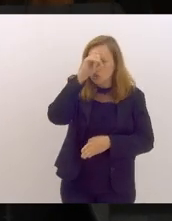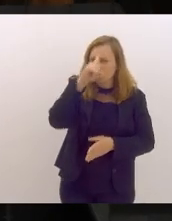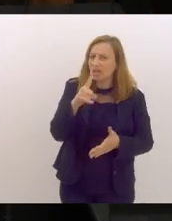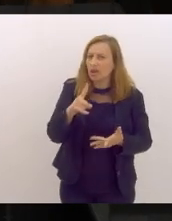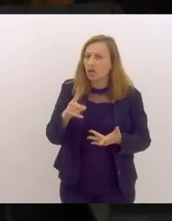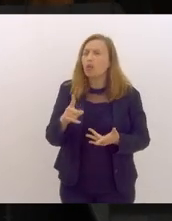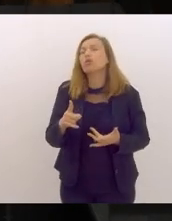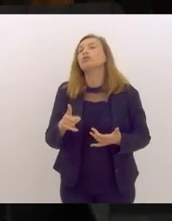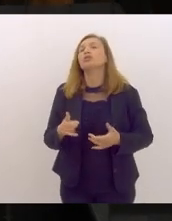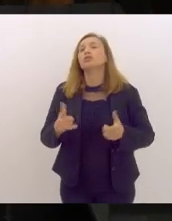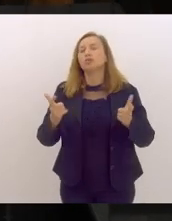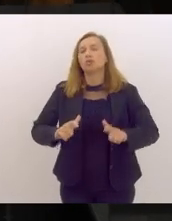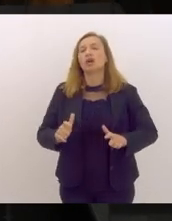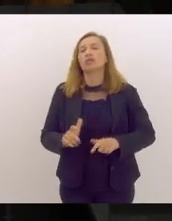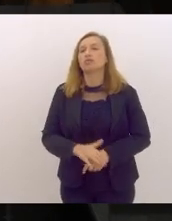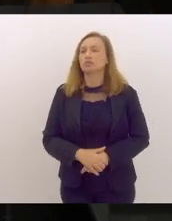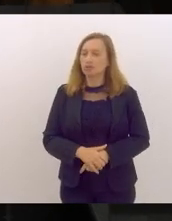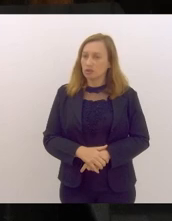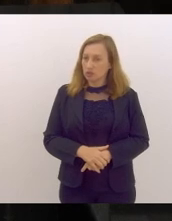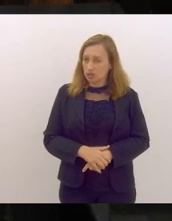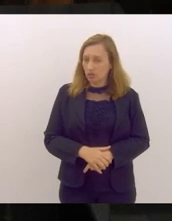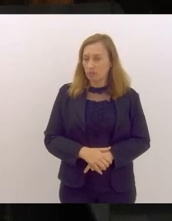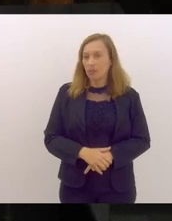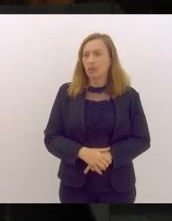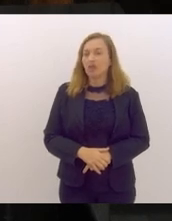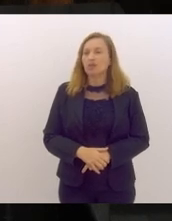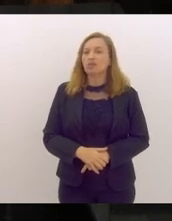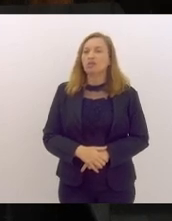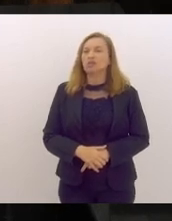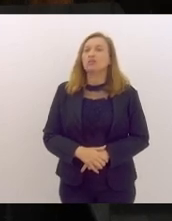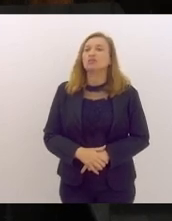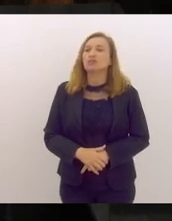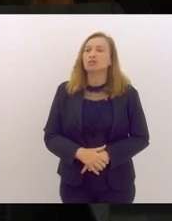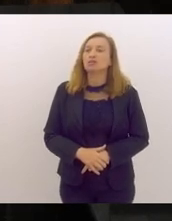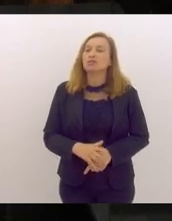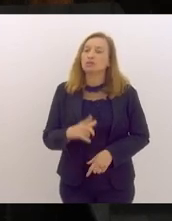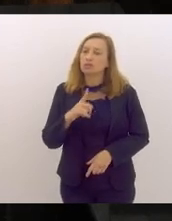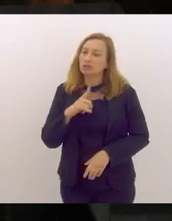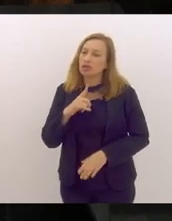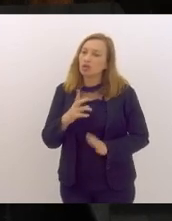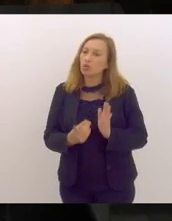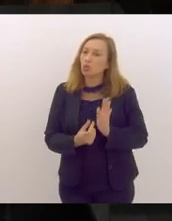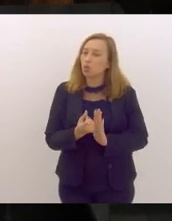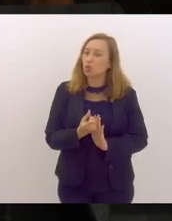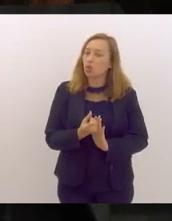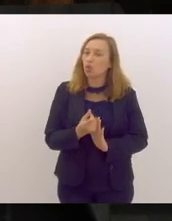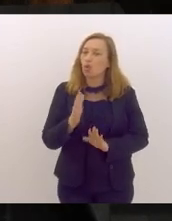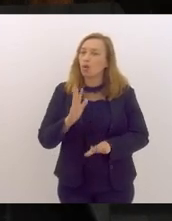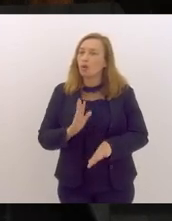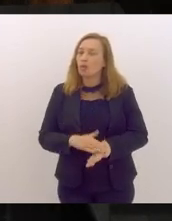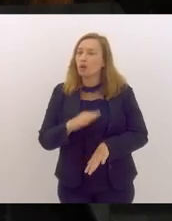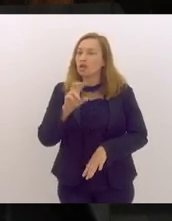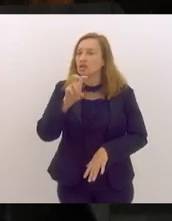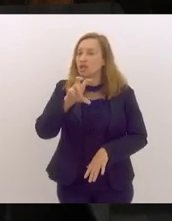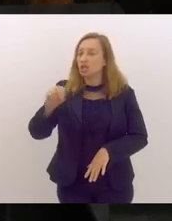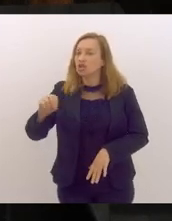fundamental para a dinâmica de saúde local, territorial, que tem uma receita mensal de pouco mais de